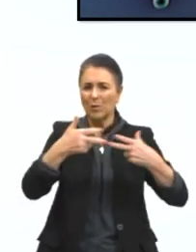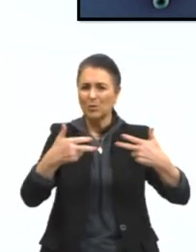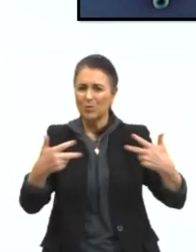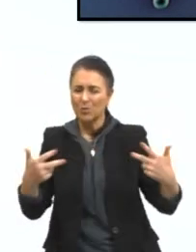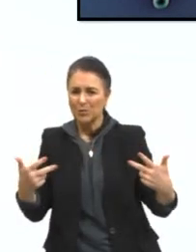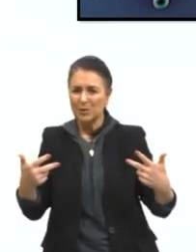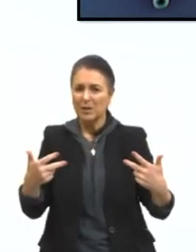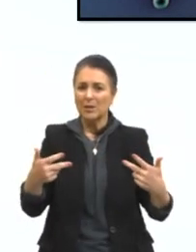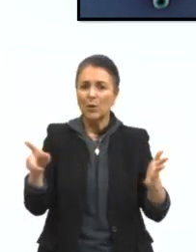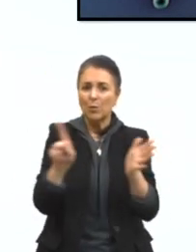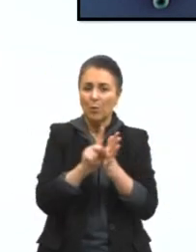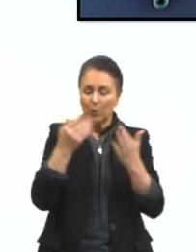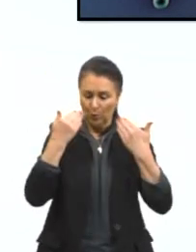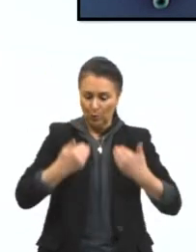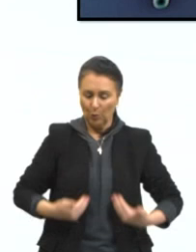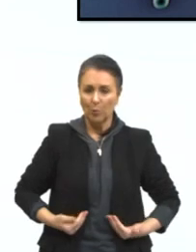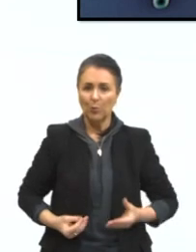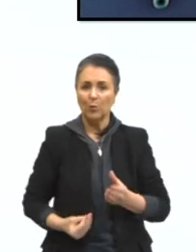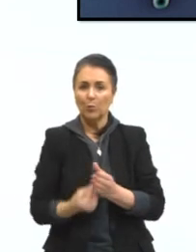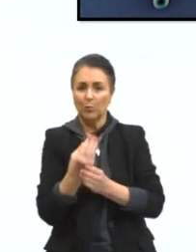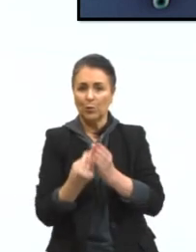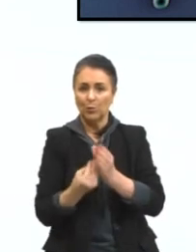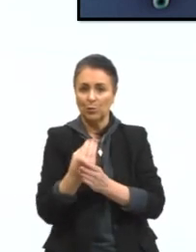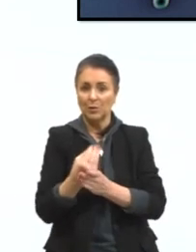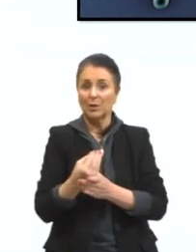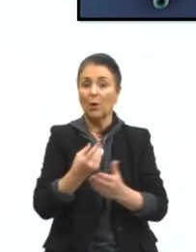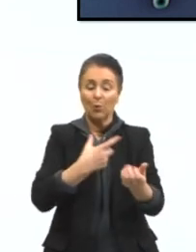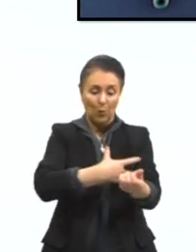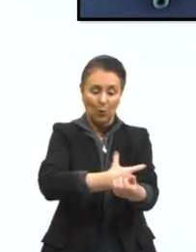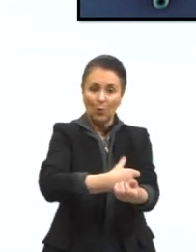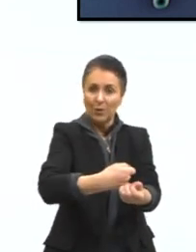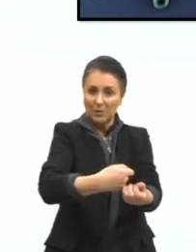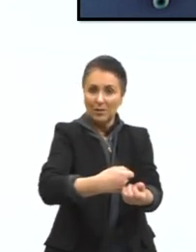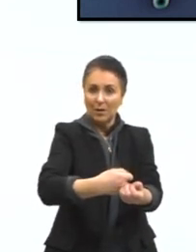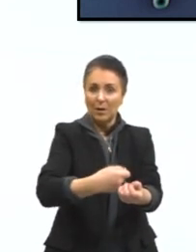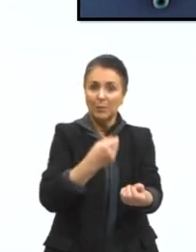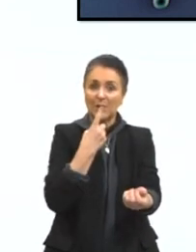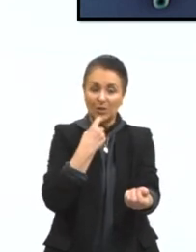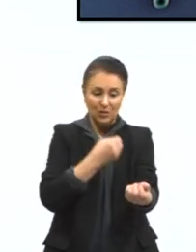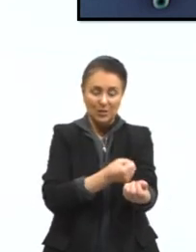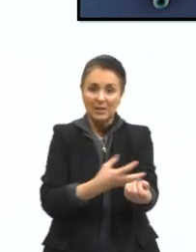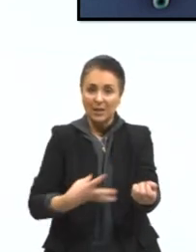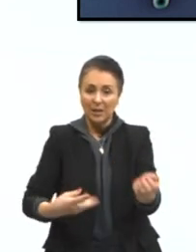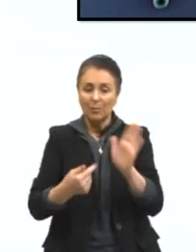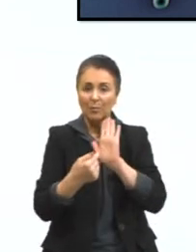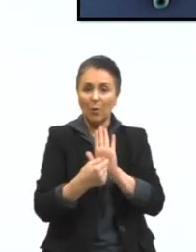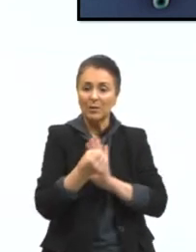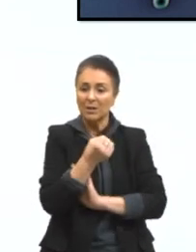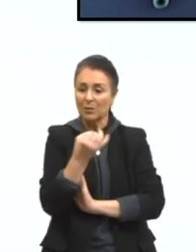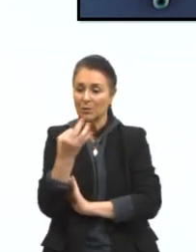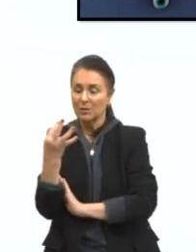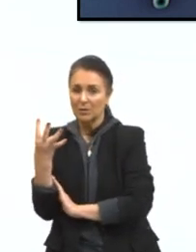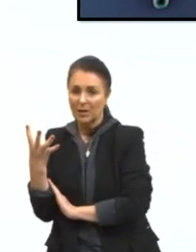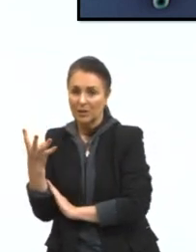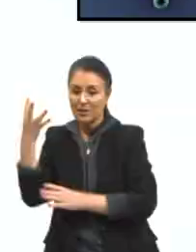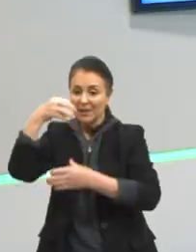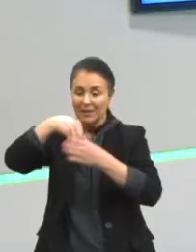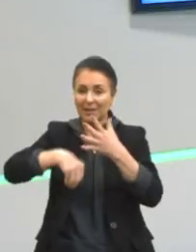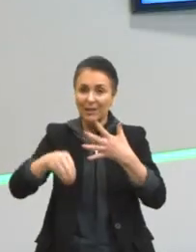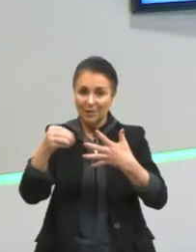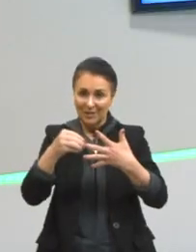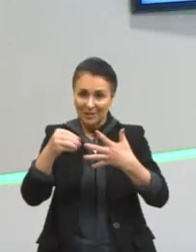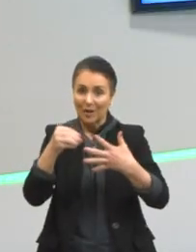corpo está produzindo Então não é hemograma por exemplo pelas quantidades dessas células o médico já pode